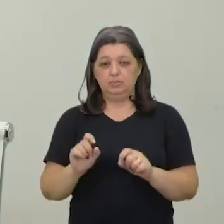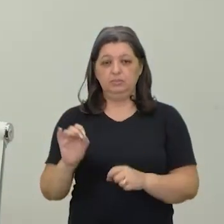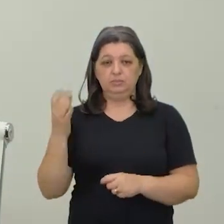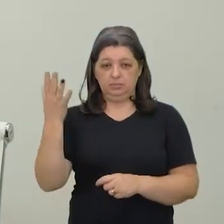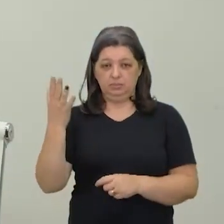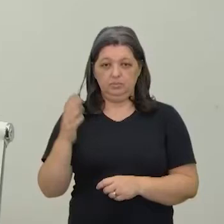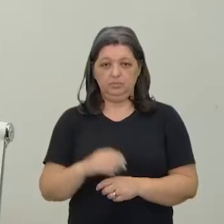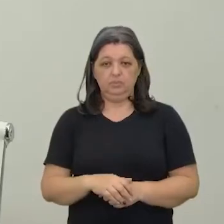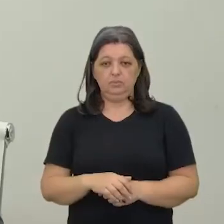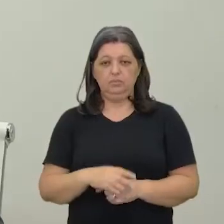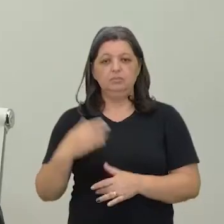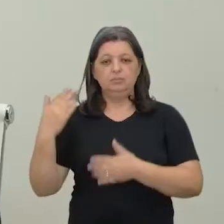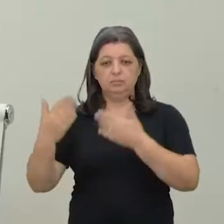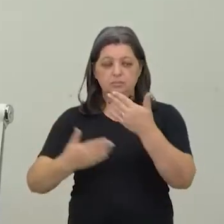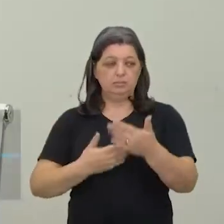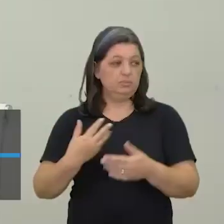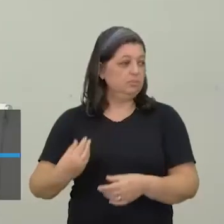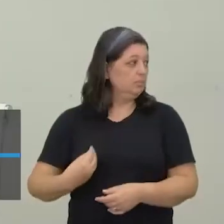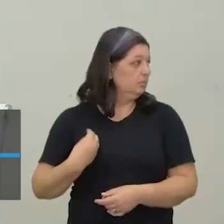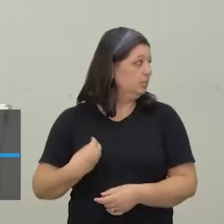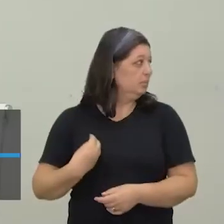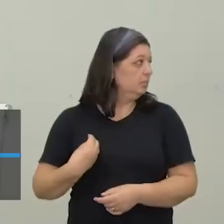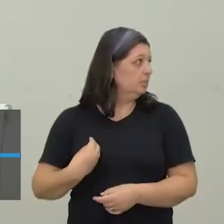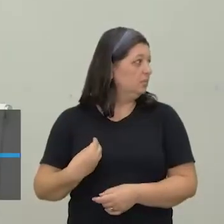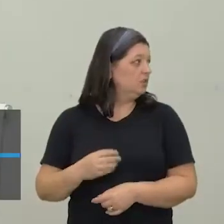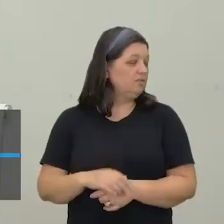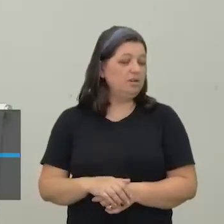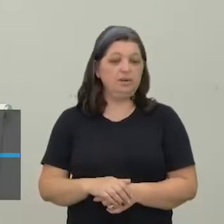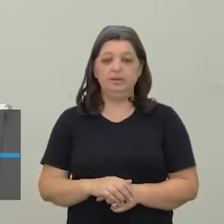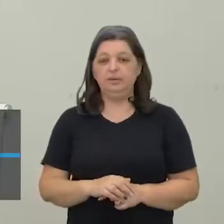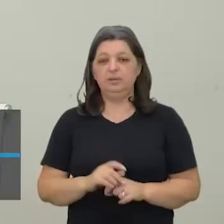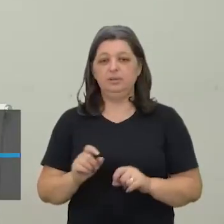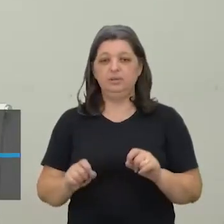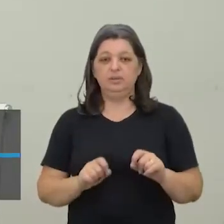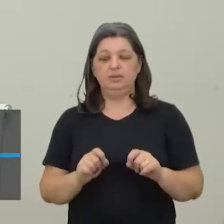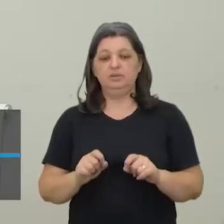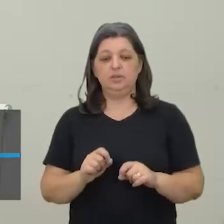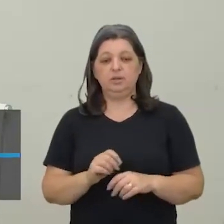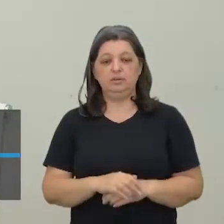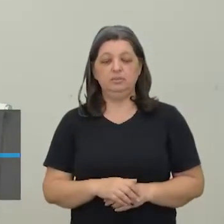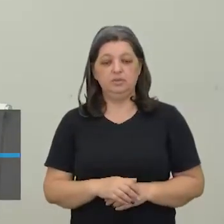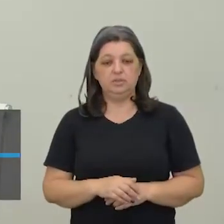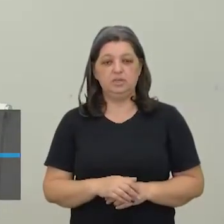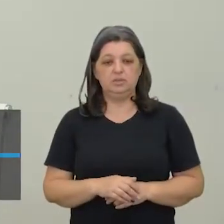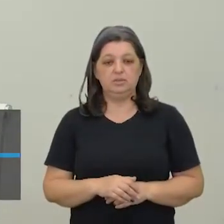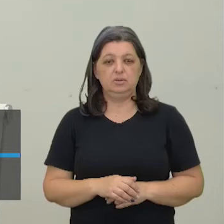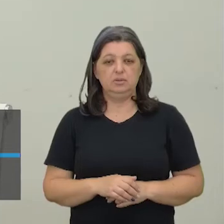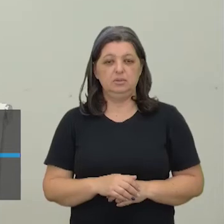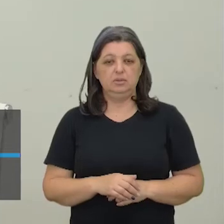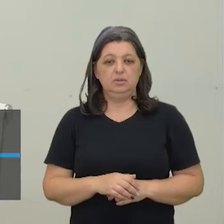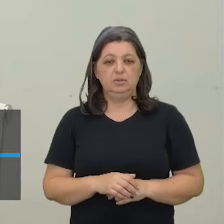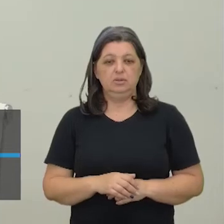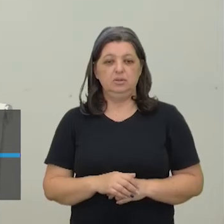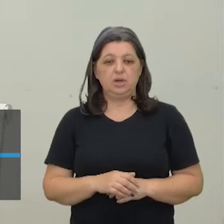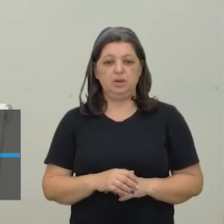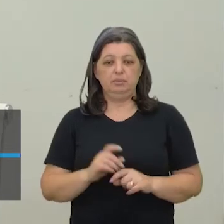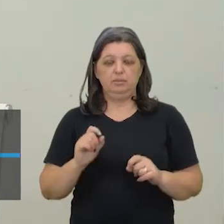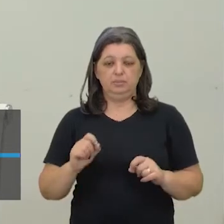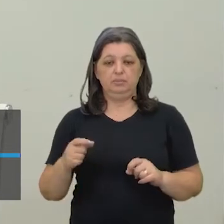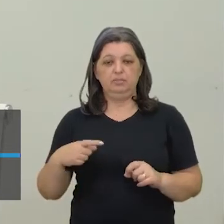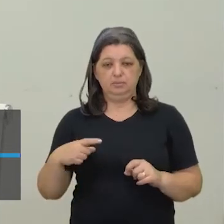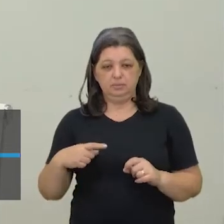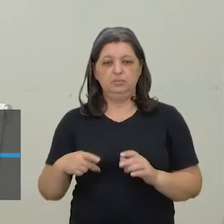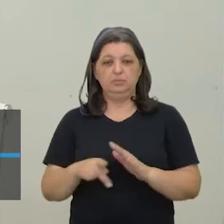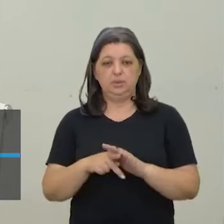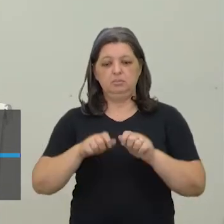aconteceram ao longo do momento em que as situações se sucederam, né? Olha,